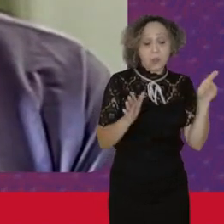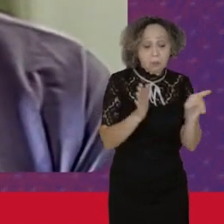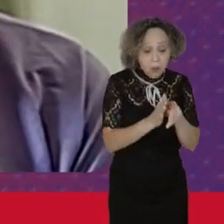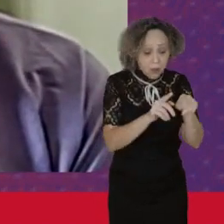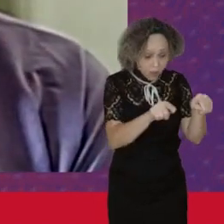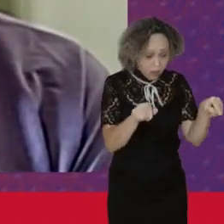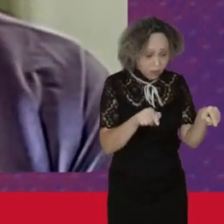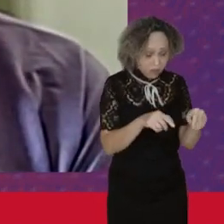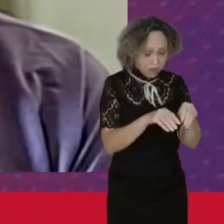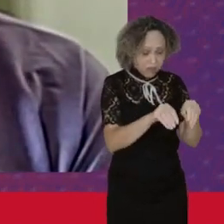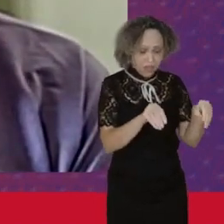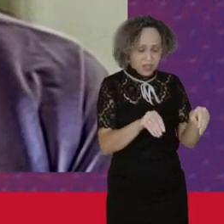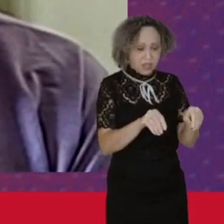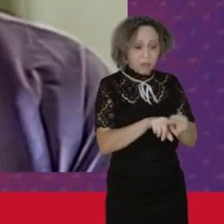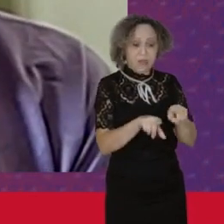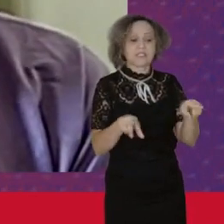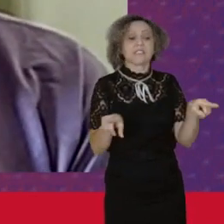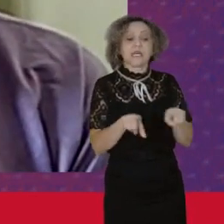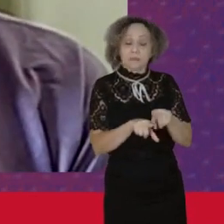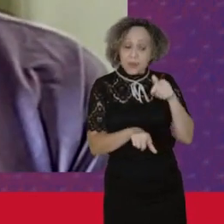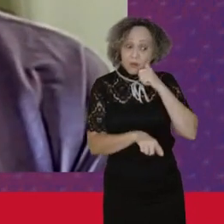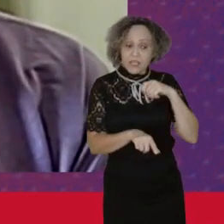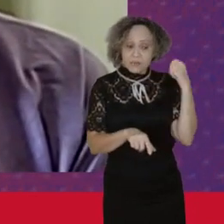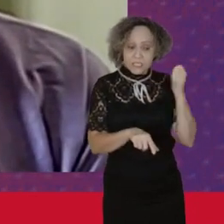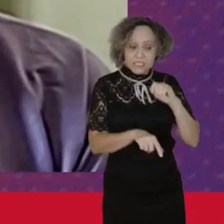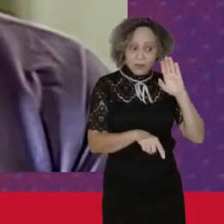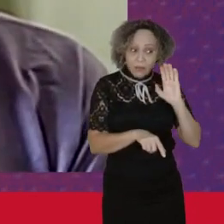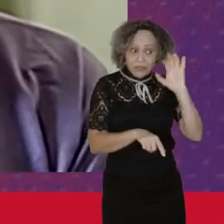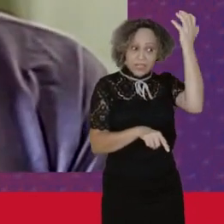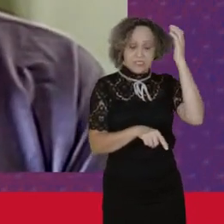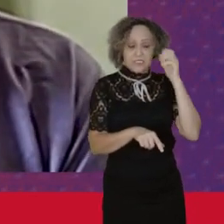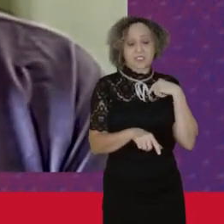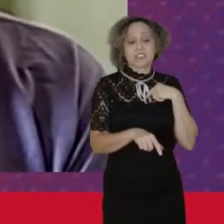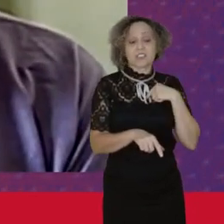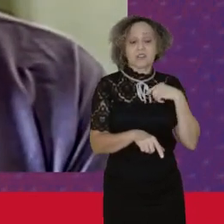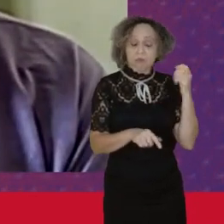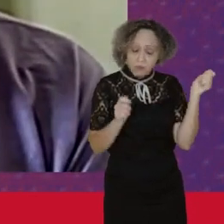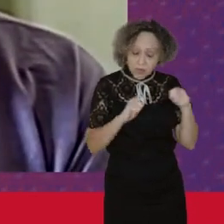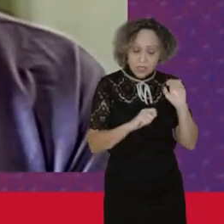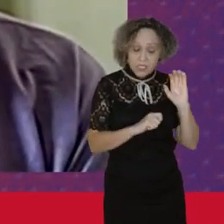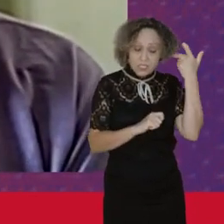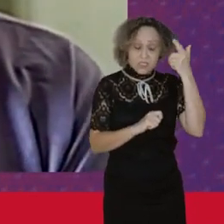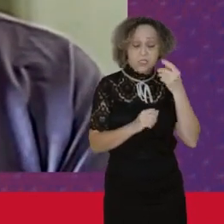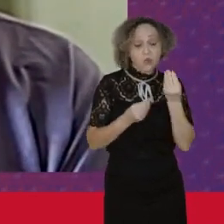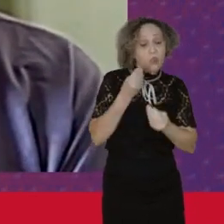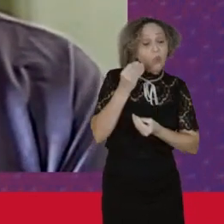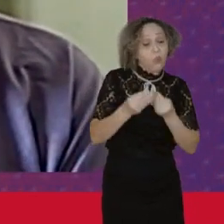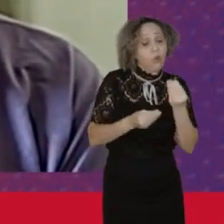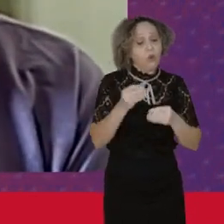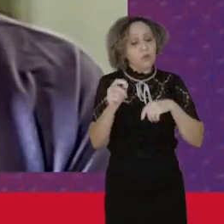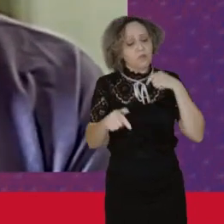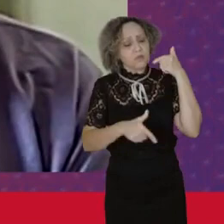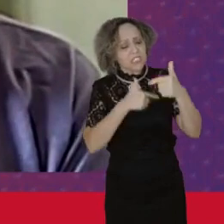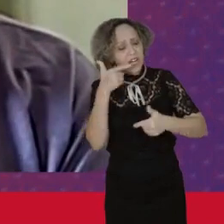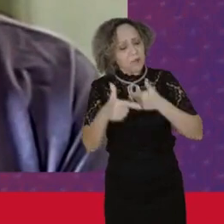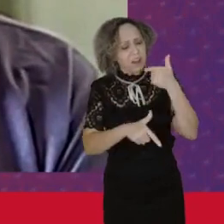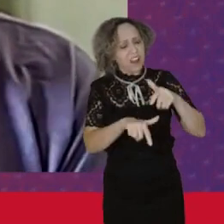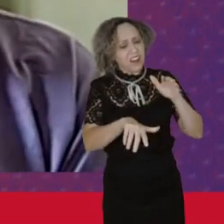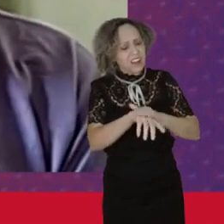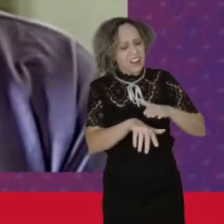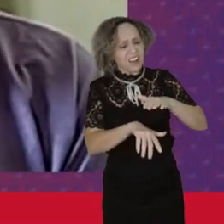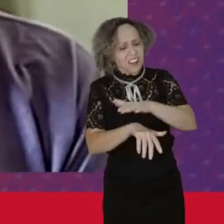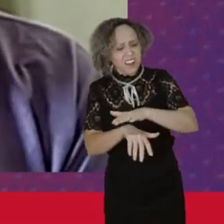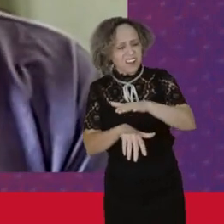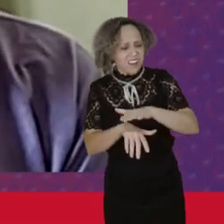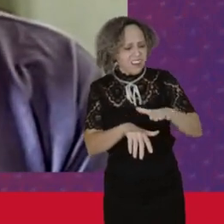mas inclusive decidir, né, ter o poder e as condições para decidir sobre o uso da terra, sobre as formas de